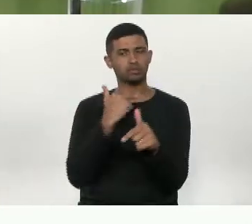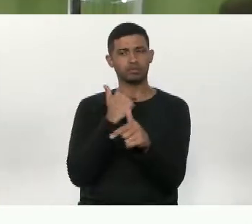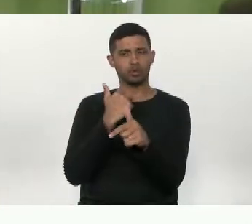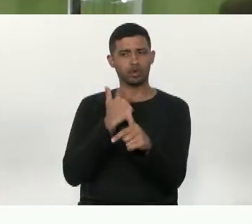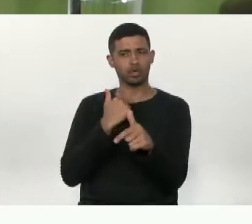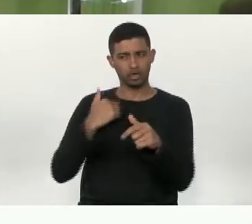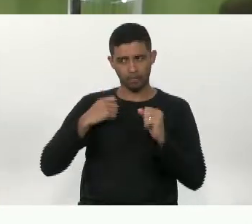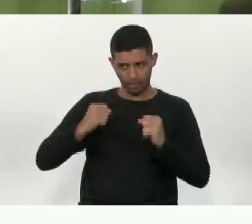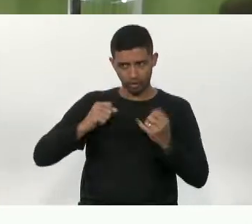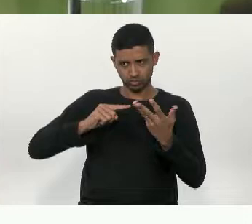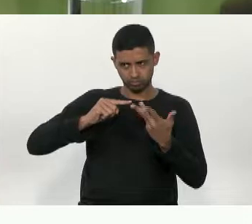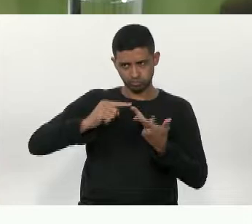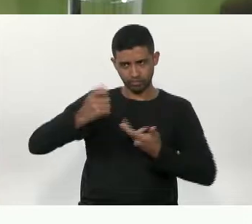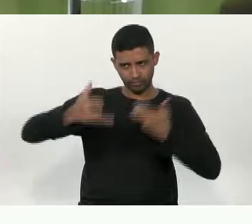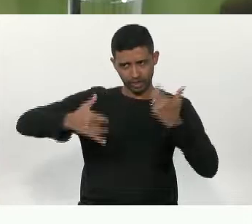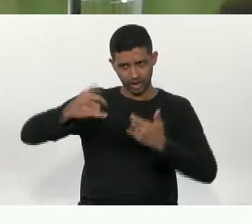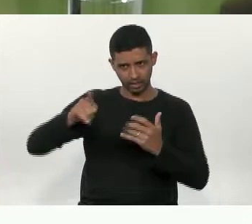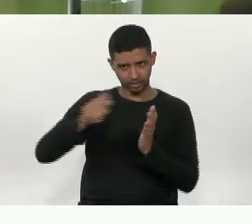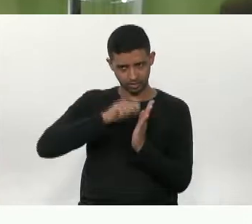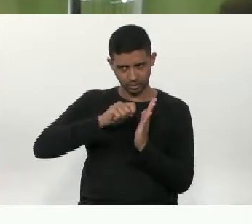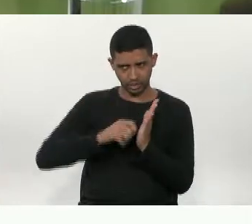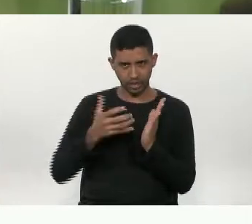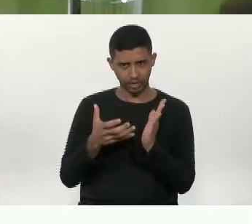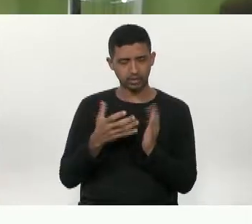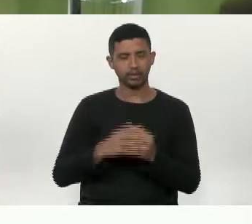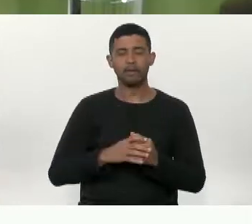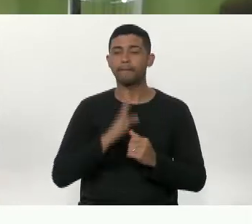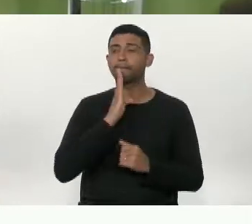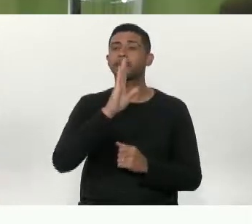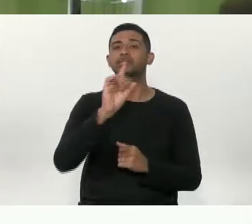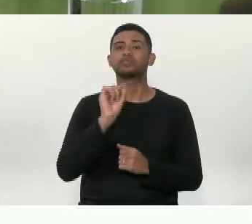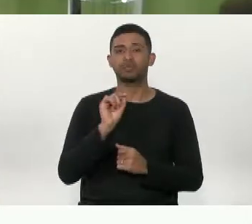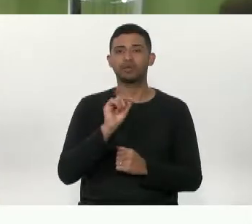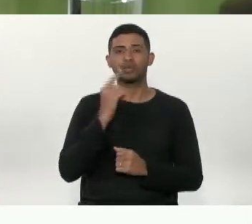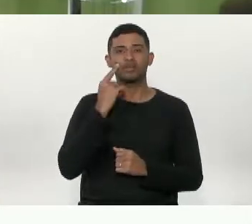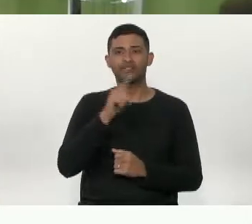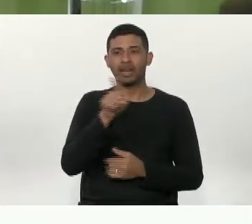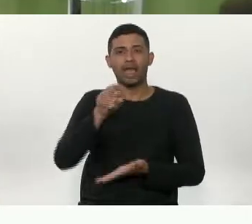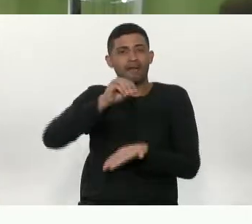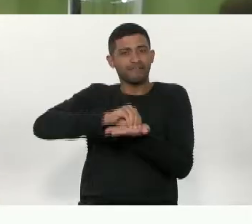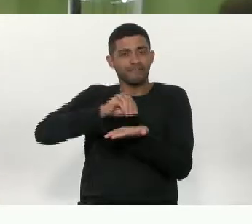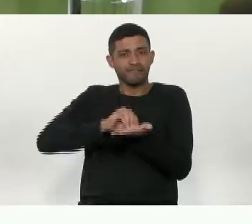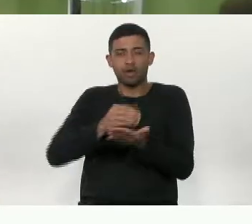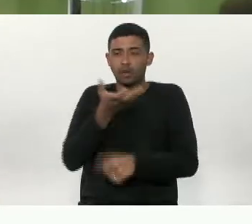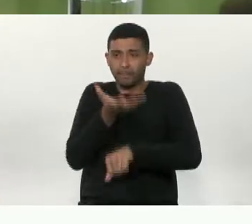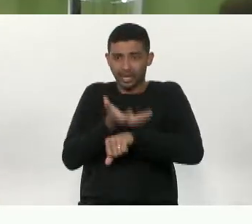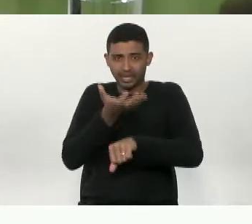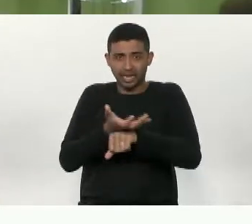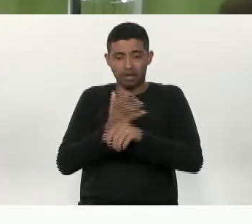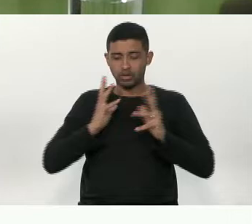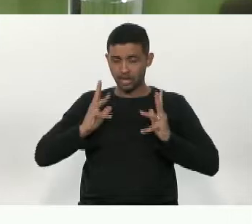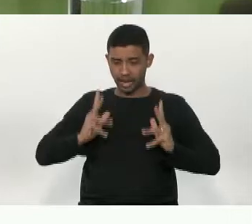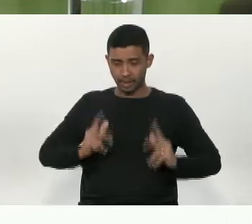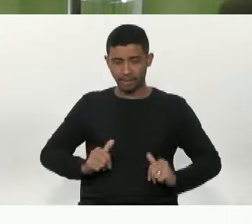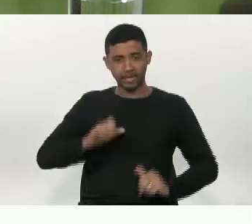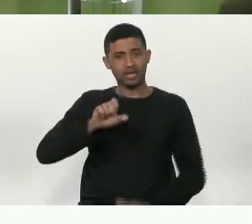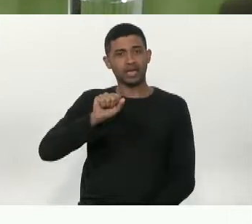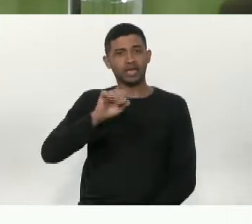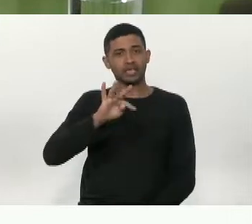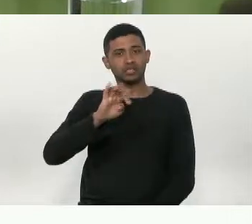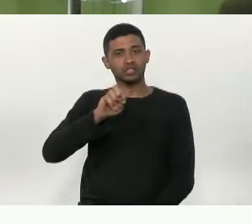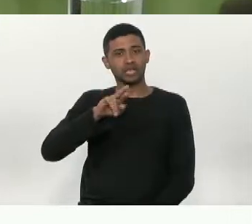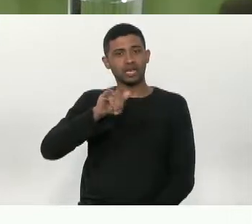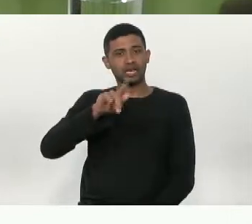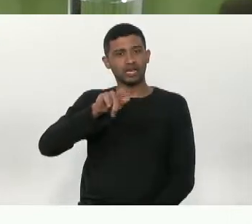quiser anotar. Pois não. Um dos principais itens seria a ausência de central de material e esterilização.